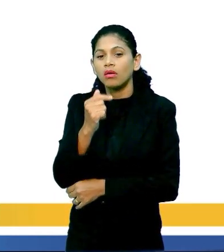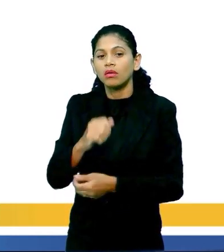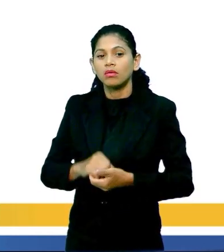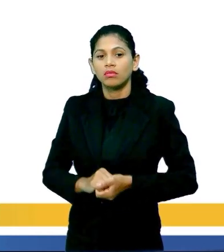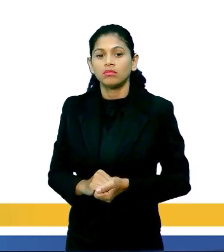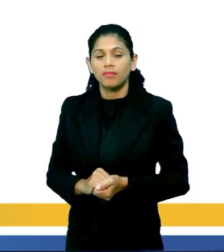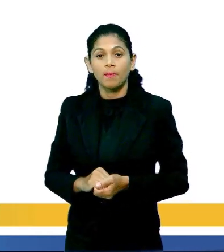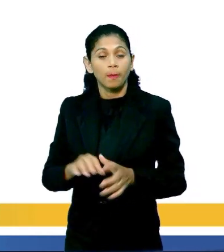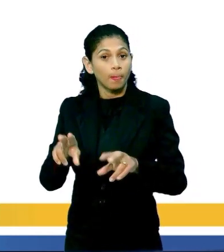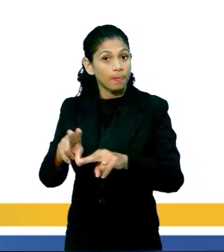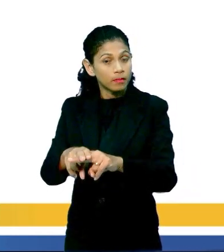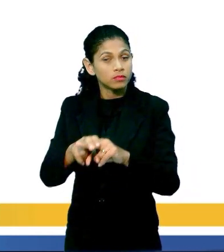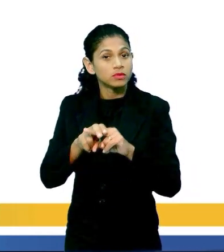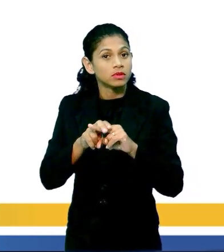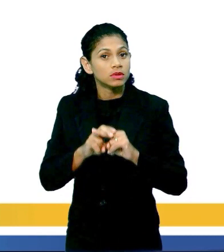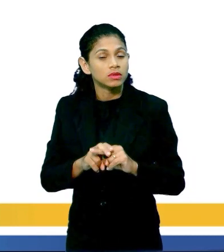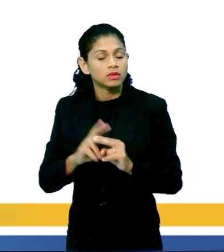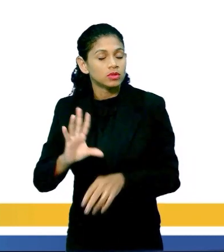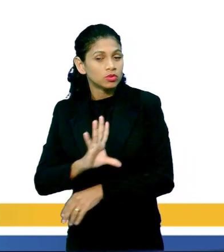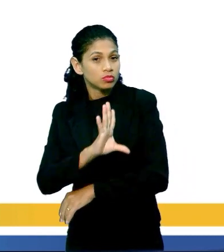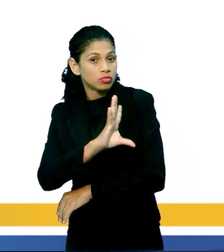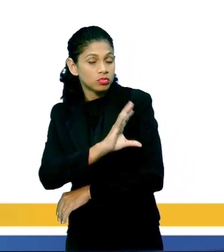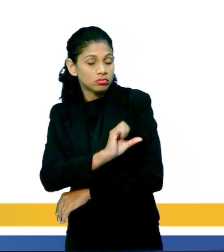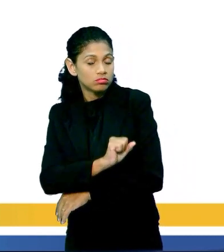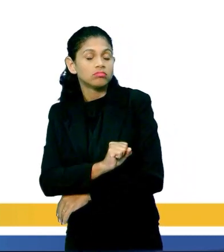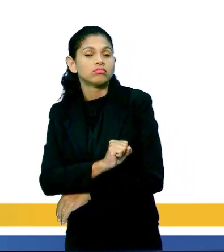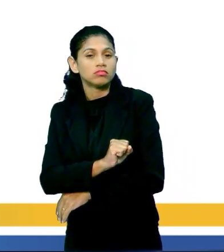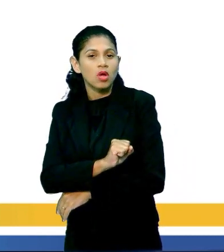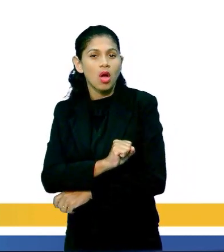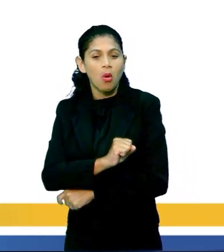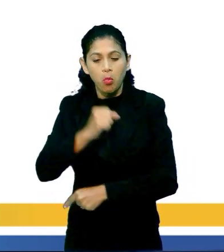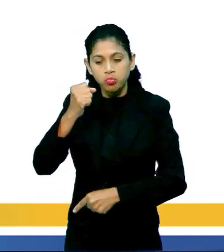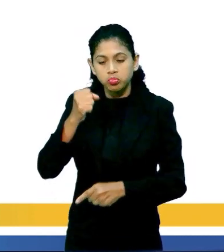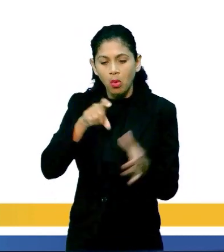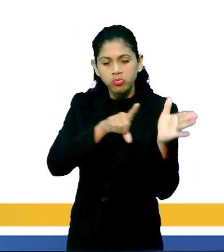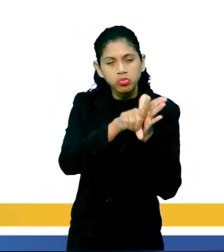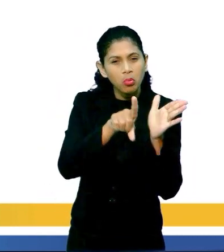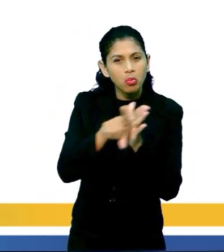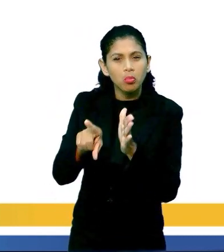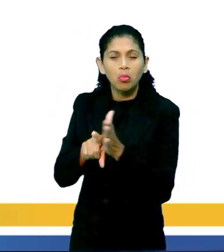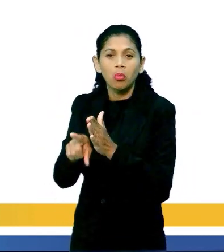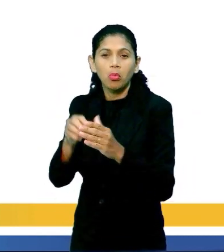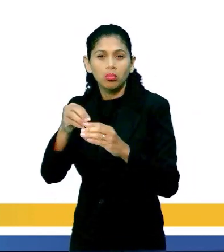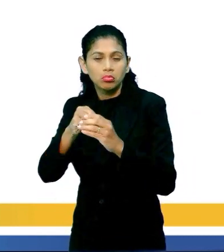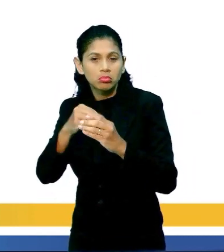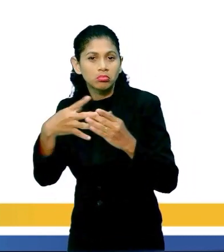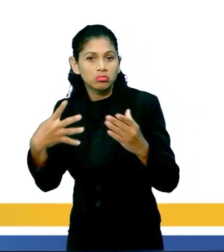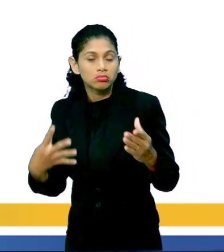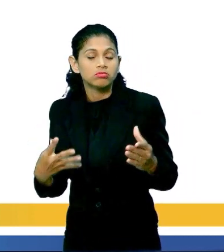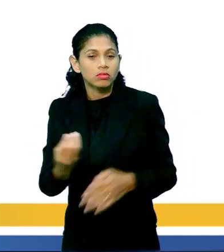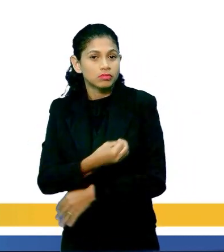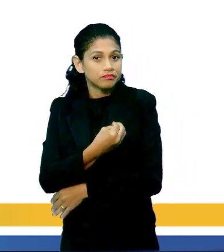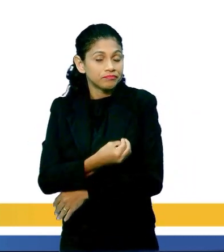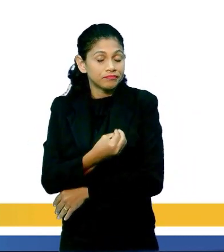o personagem, o amor nos leva a questionar certos aspectos da vida com maior frequência.